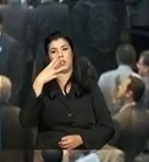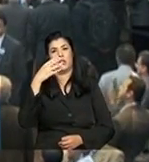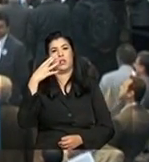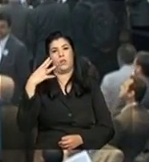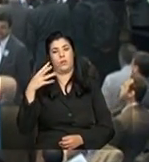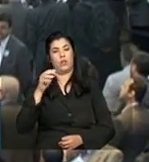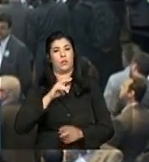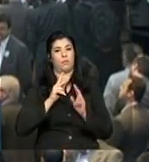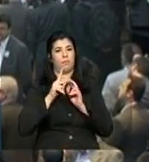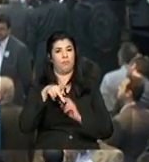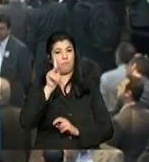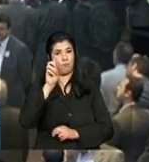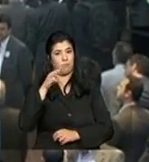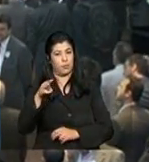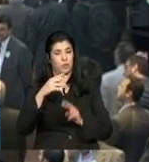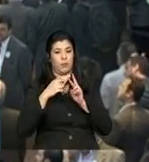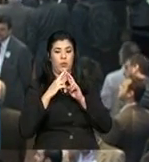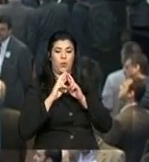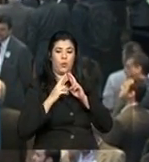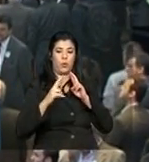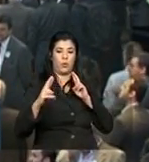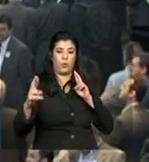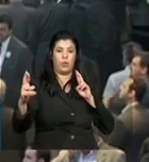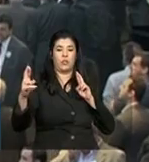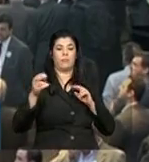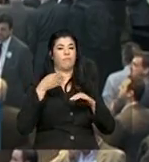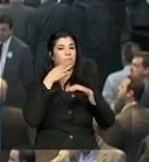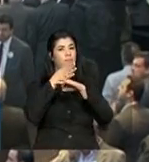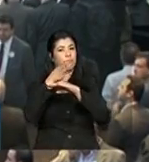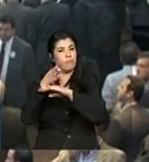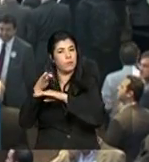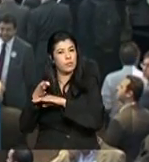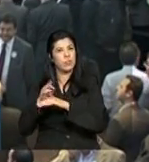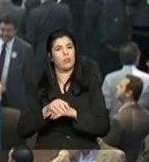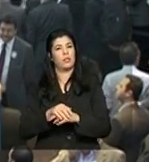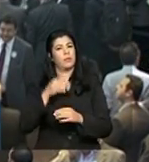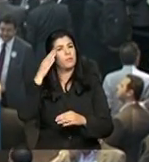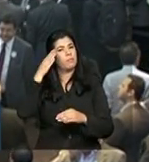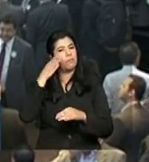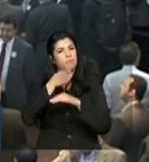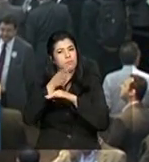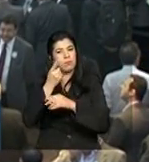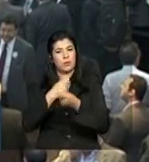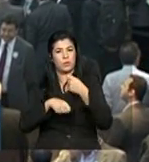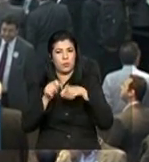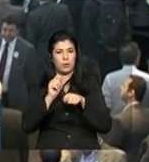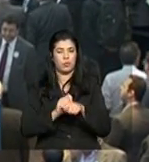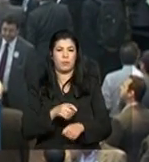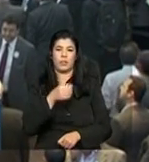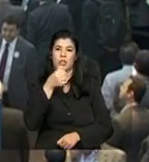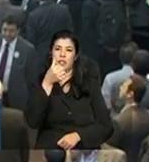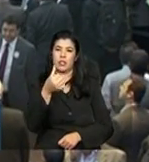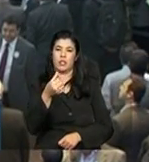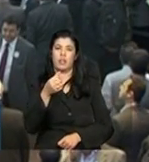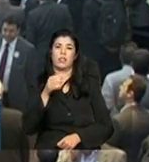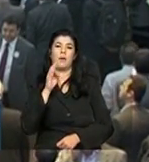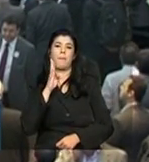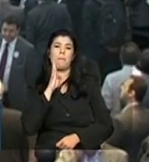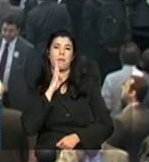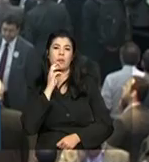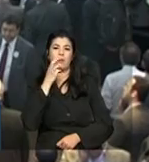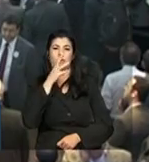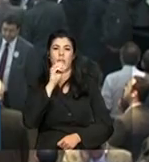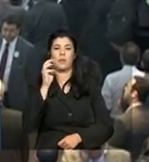4.634 quilômetros de linhas de transmissão. Um investimento previsto de 6 bilhões 300 milhões de